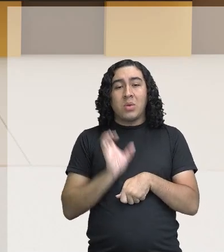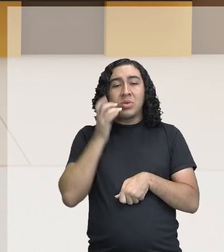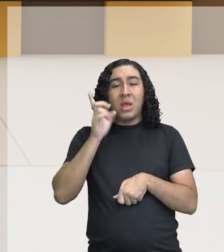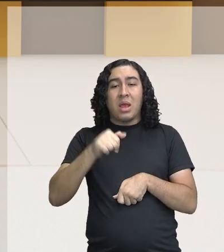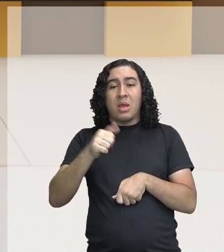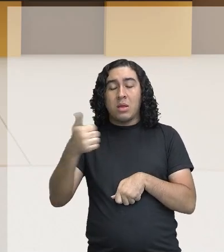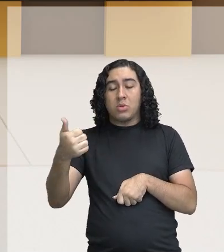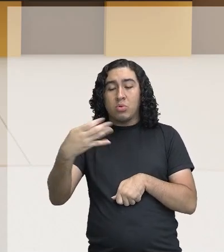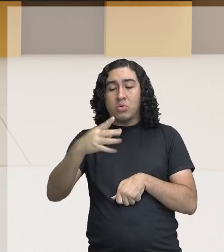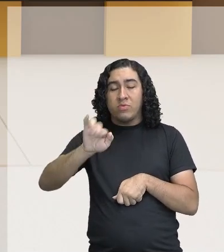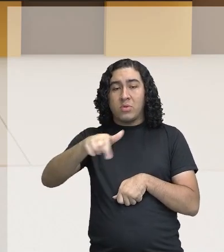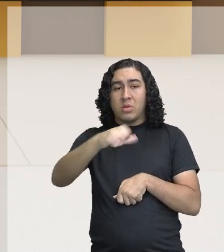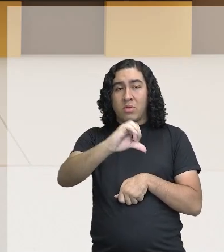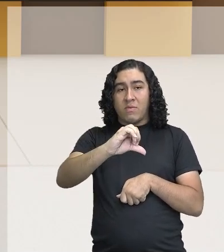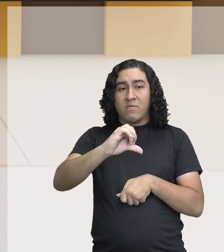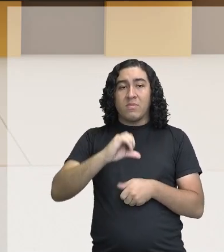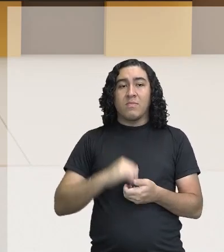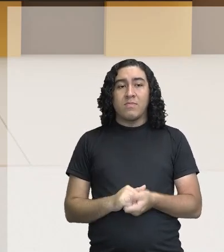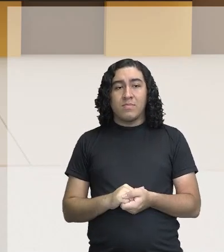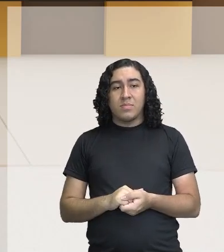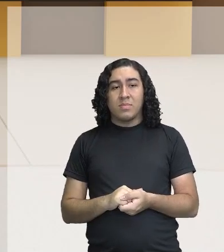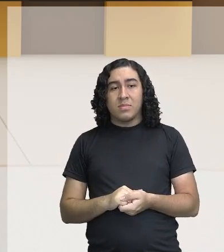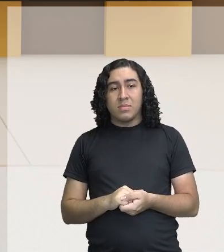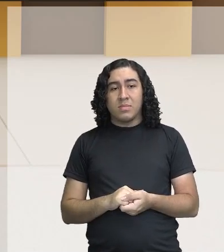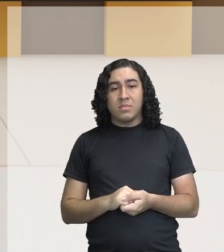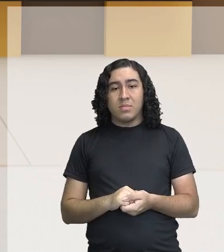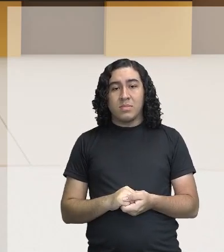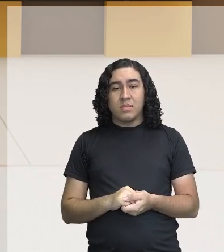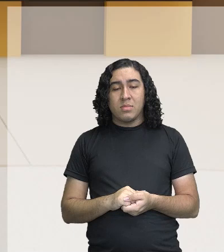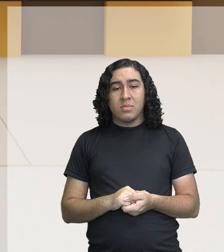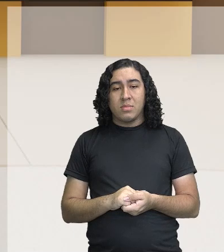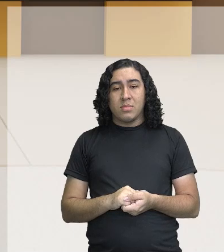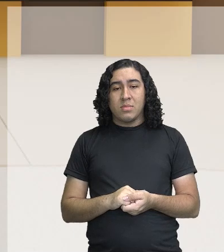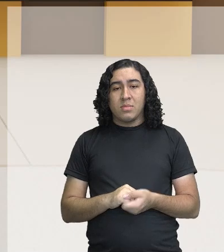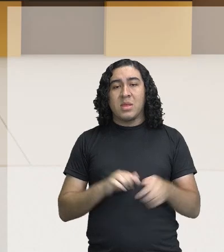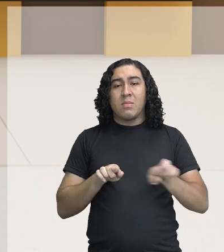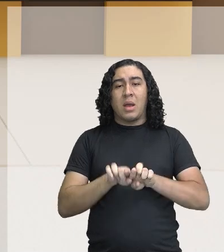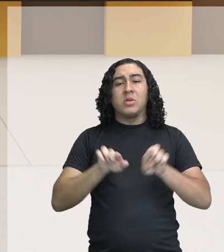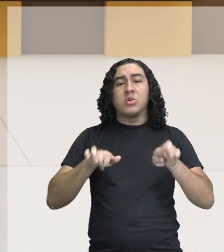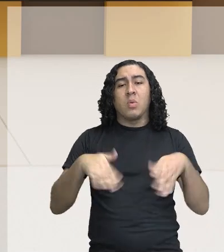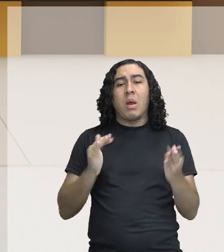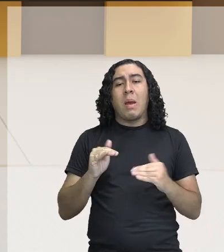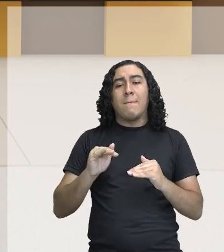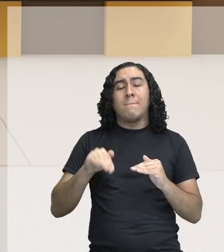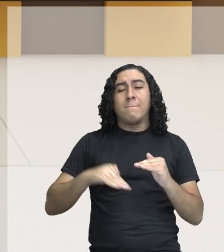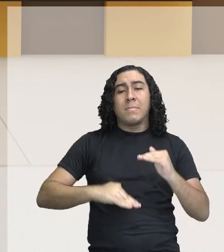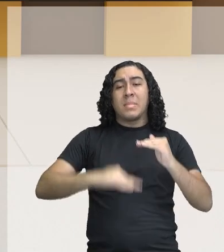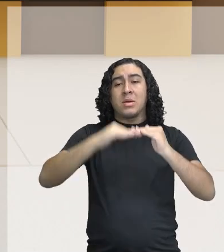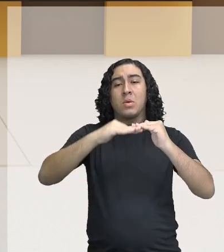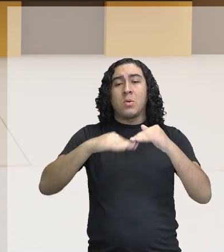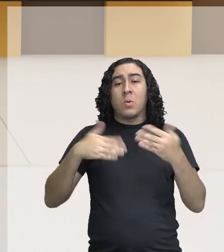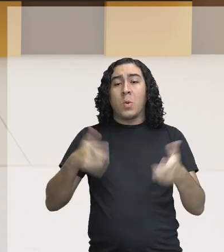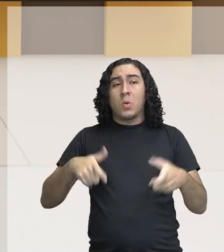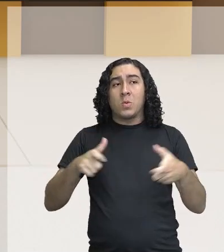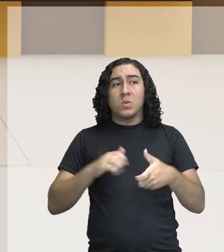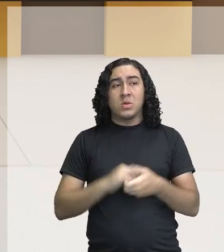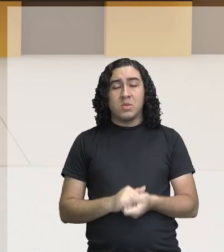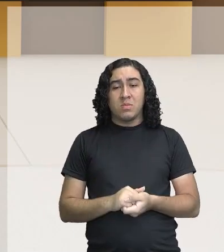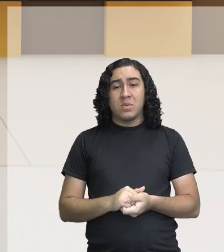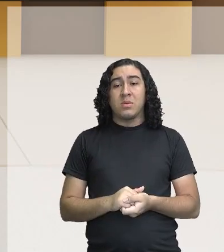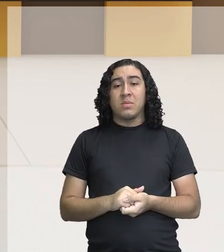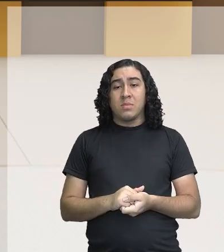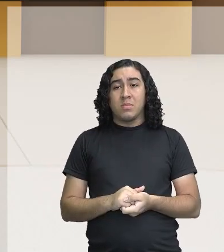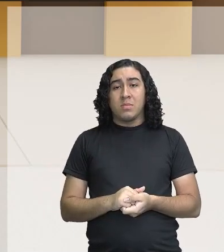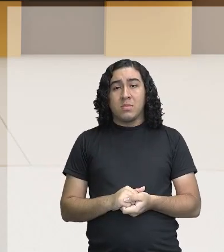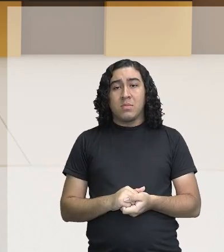de 14,9. Mas quais são as maiores probabilidades segundo aqui a nossa tabela? A maior probabilidade,